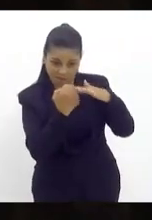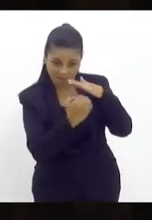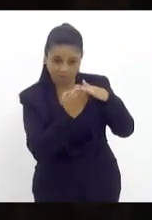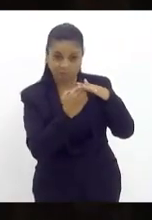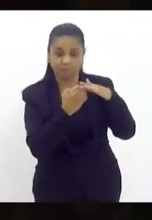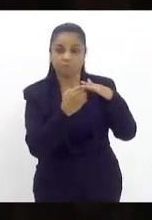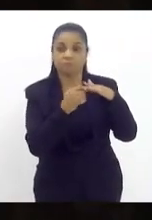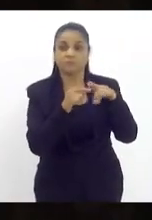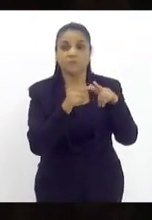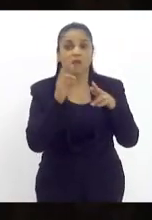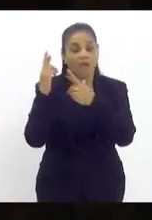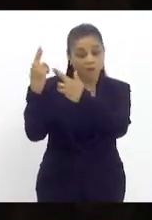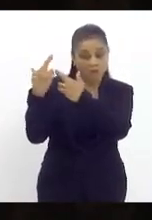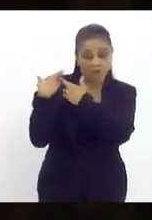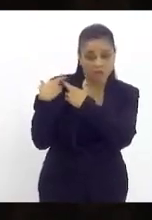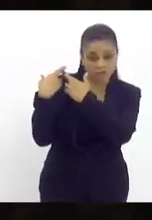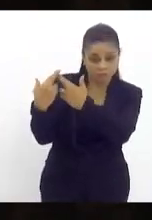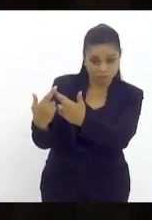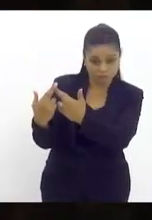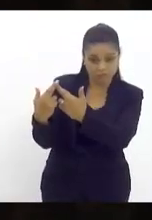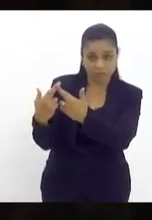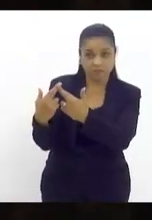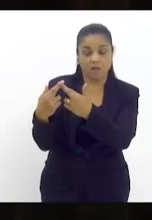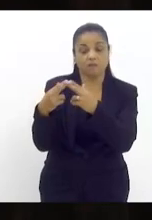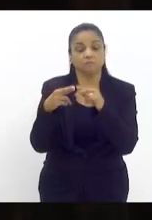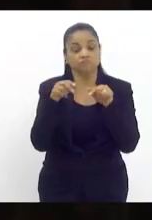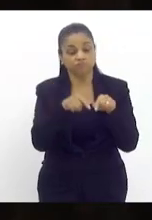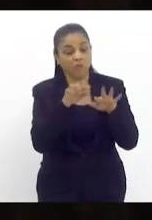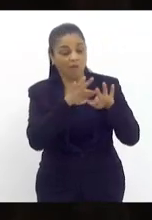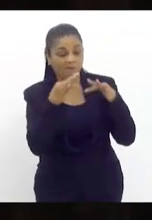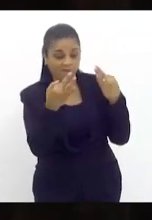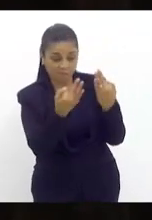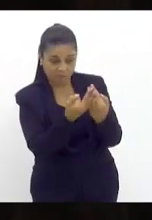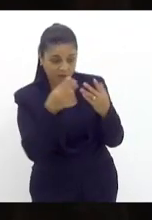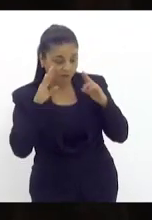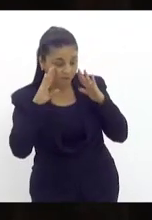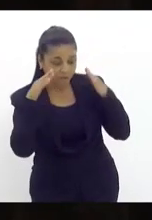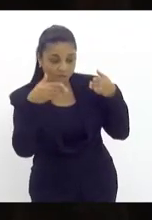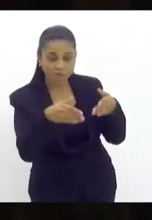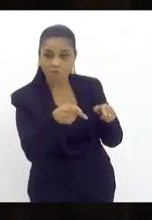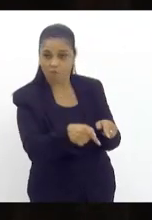realmente uma responsabilidade em relação às famílias dos seus